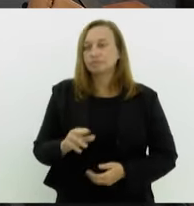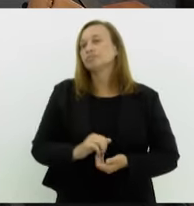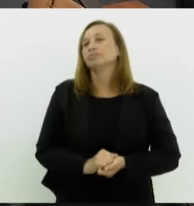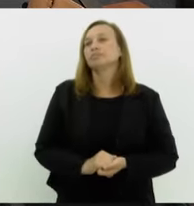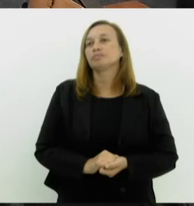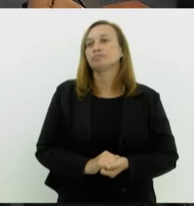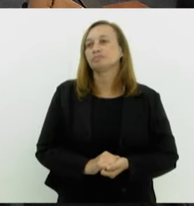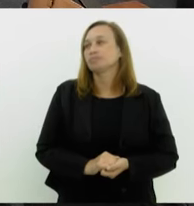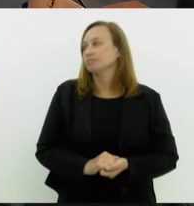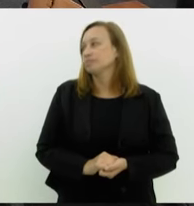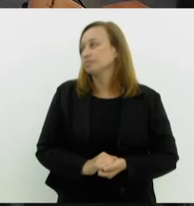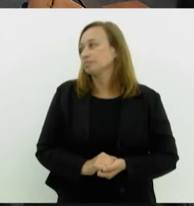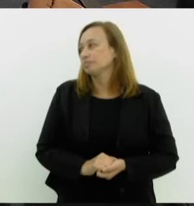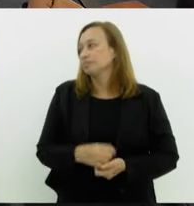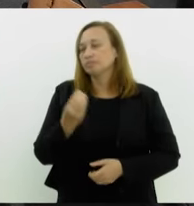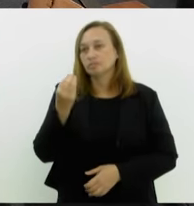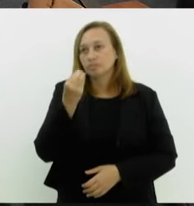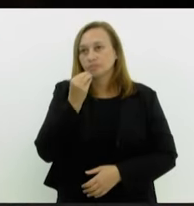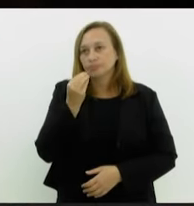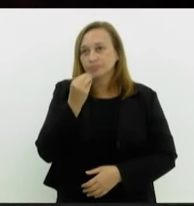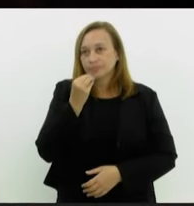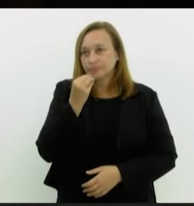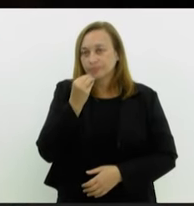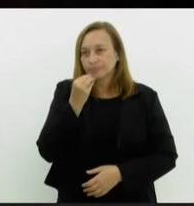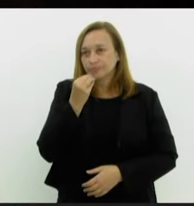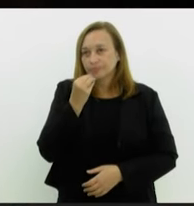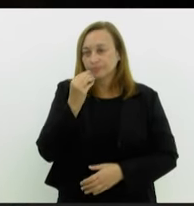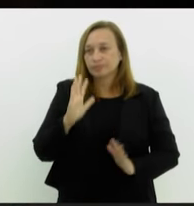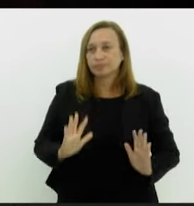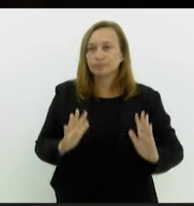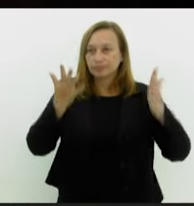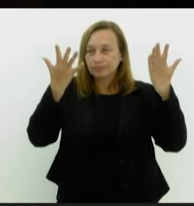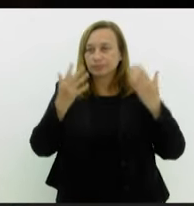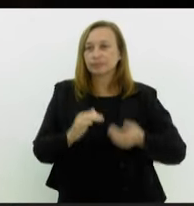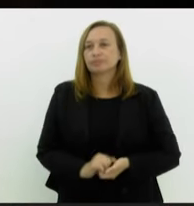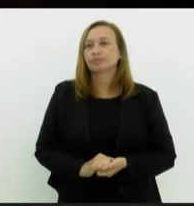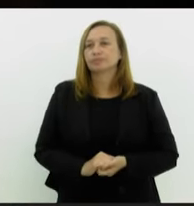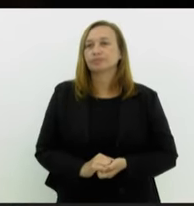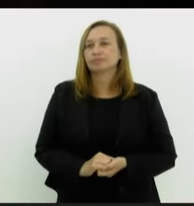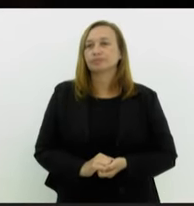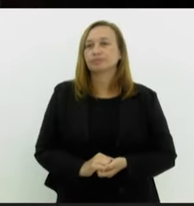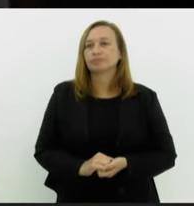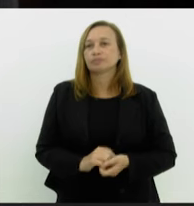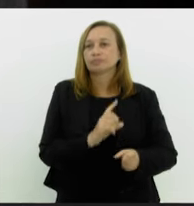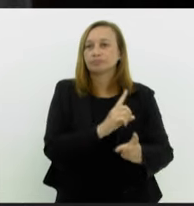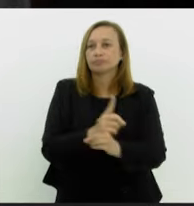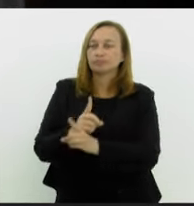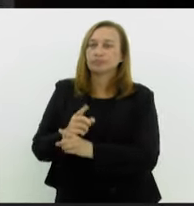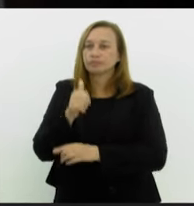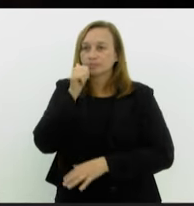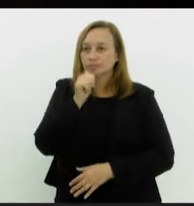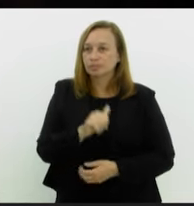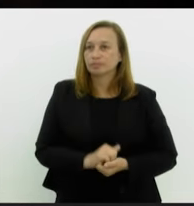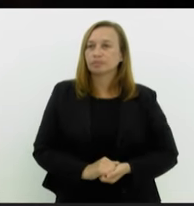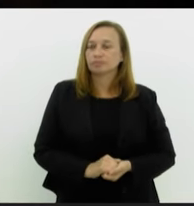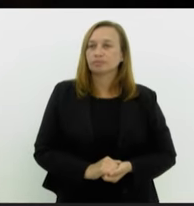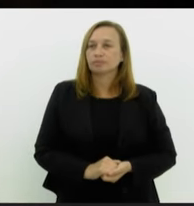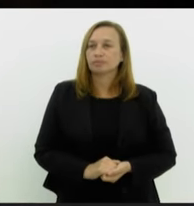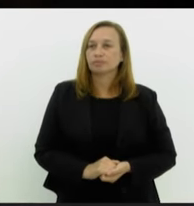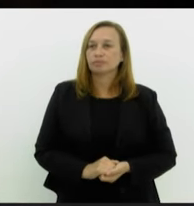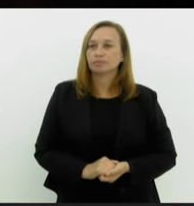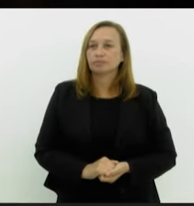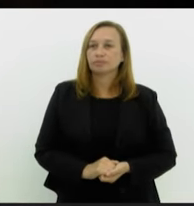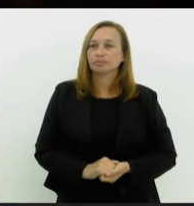Ju por essa oportunidade por esse evento por essa por esse encontro de mulheres né eu vou